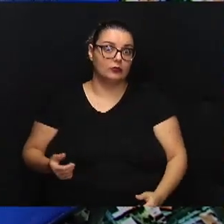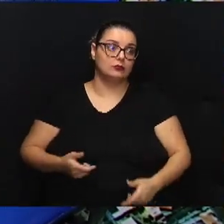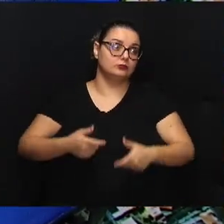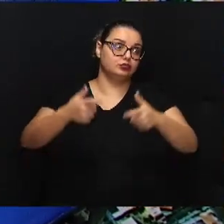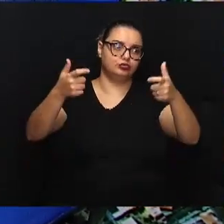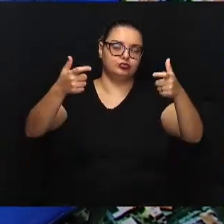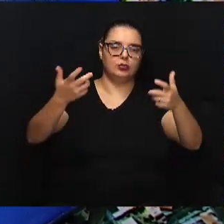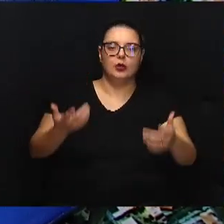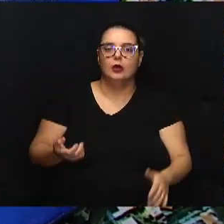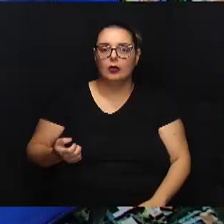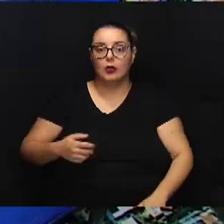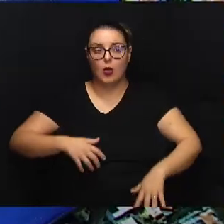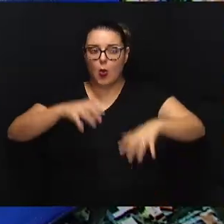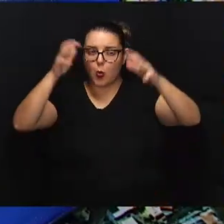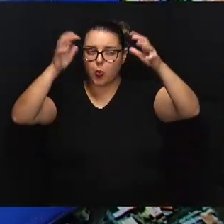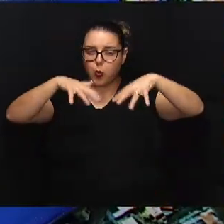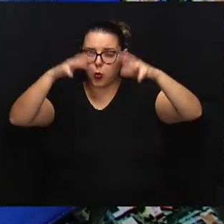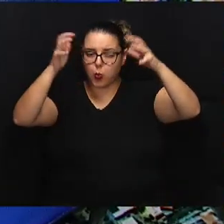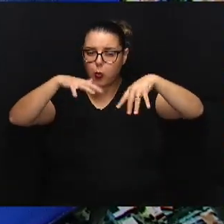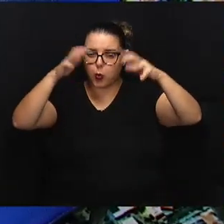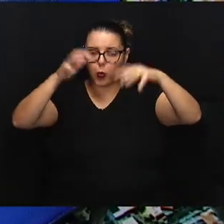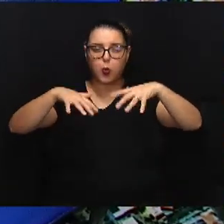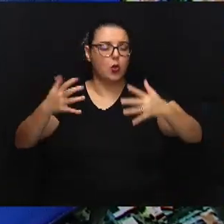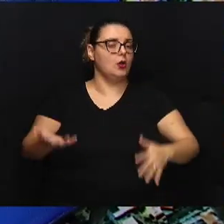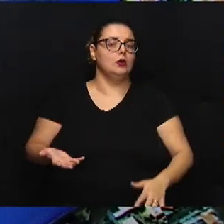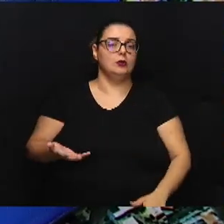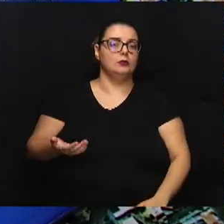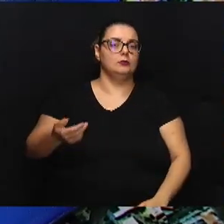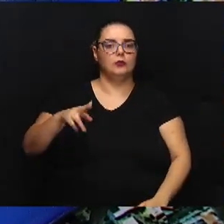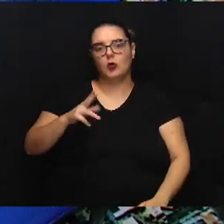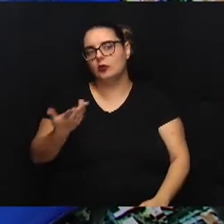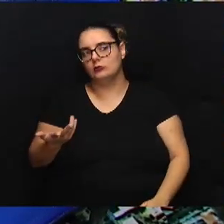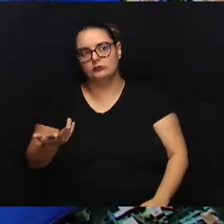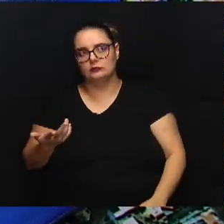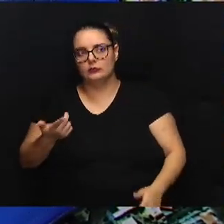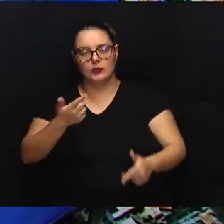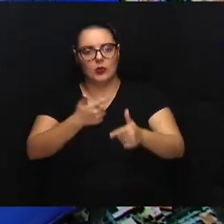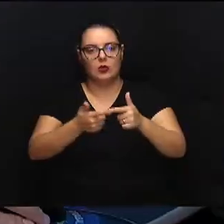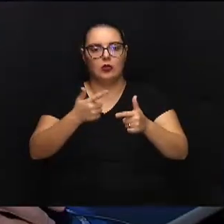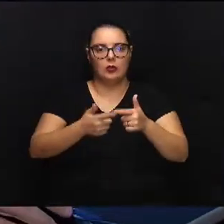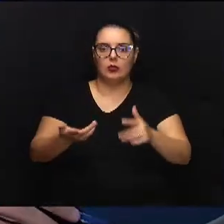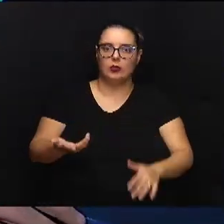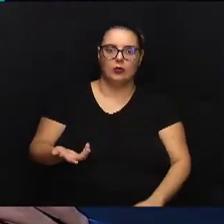volumosa ou intensa, possibilidade, né, de transtornos